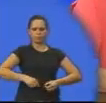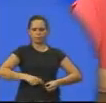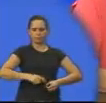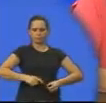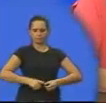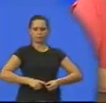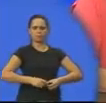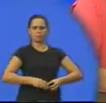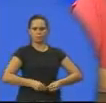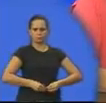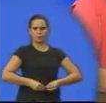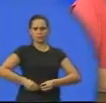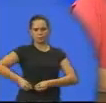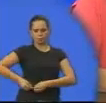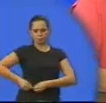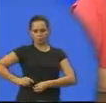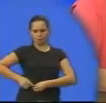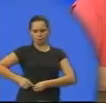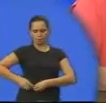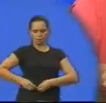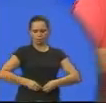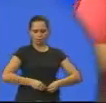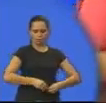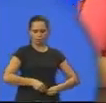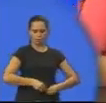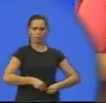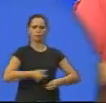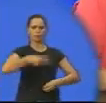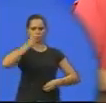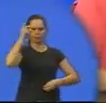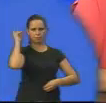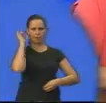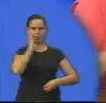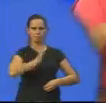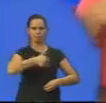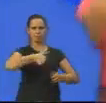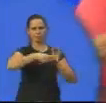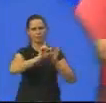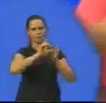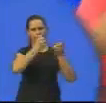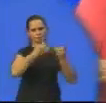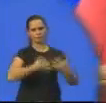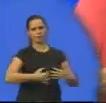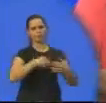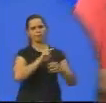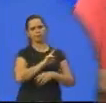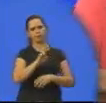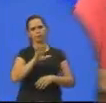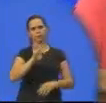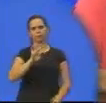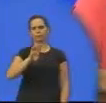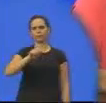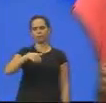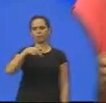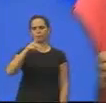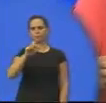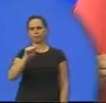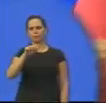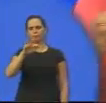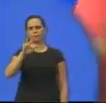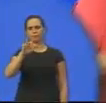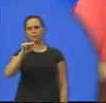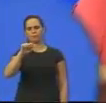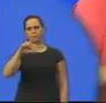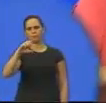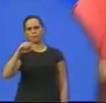espermatozoide na trompa uterina ou, como antigamente, como eu disse a você, era chamado de trompa de Falópio. Na medida